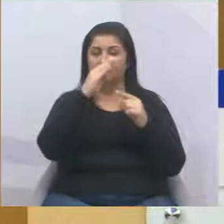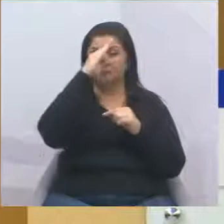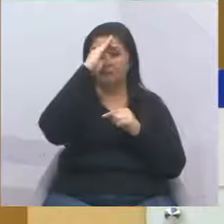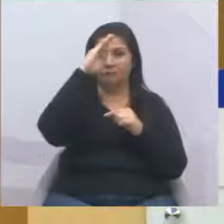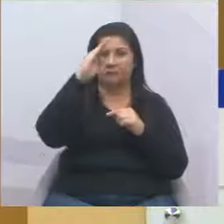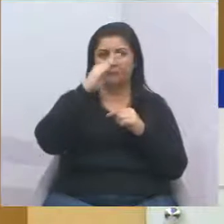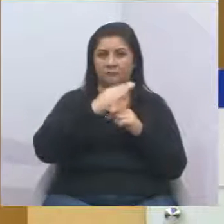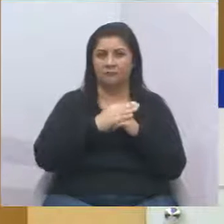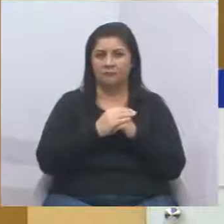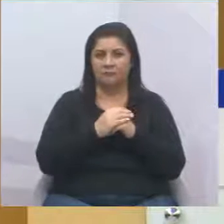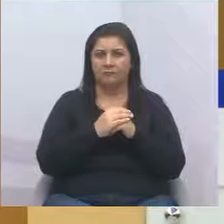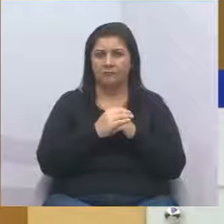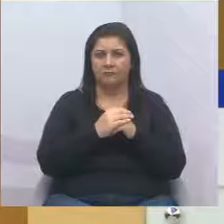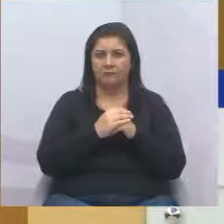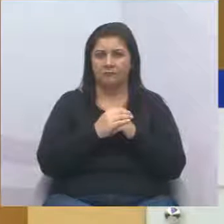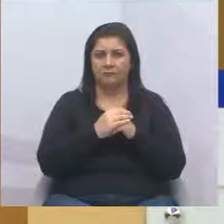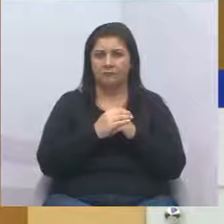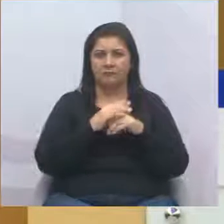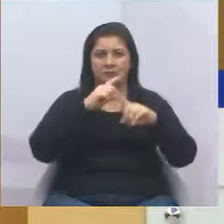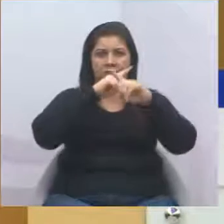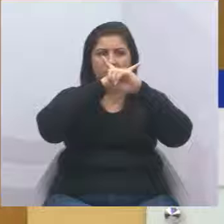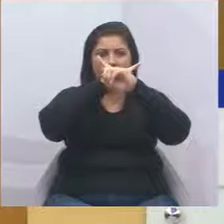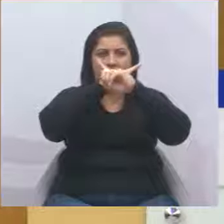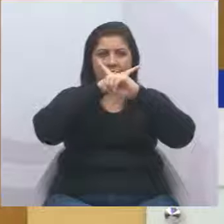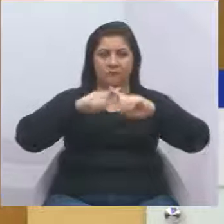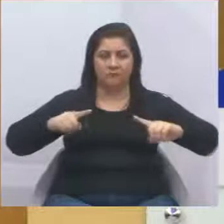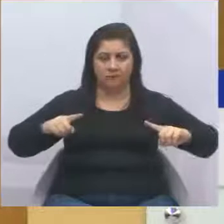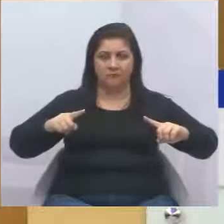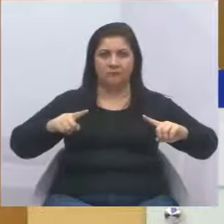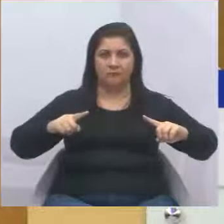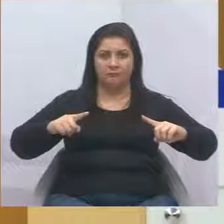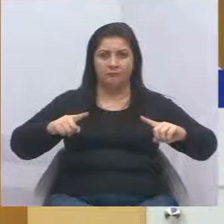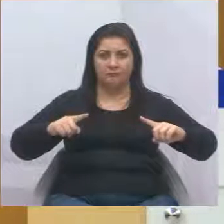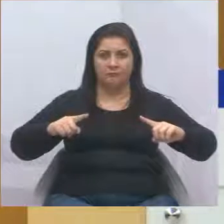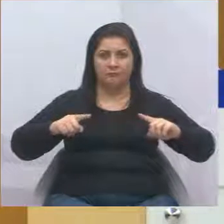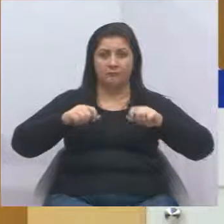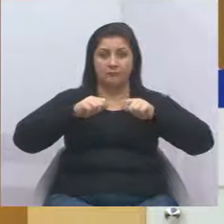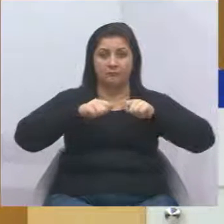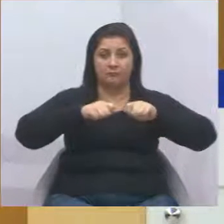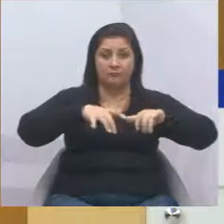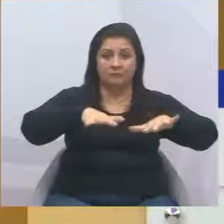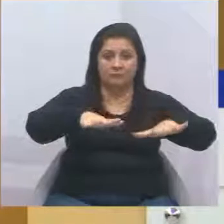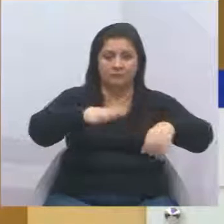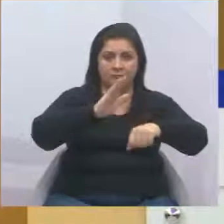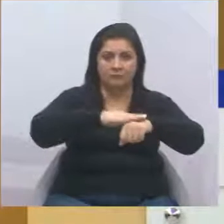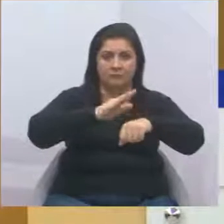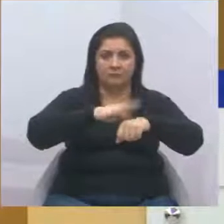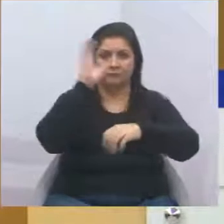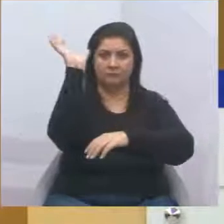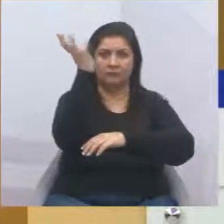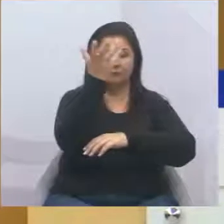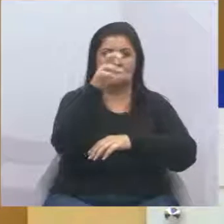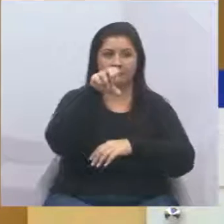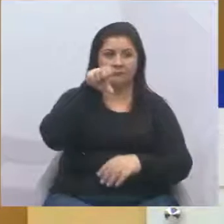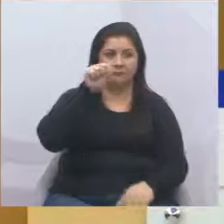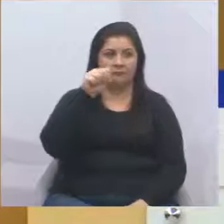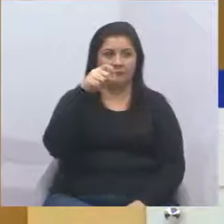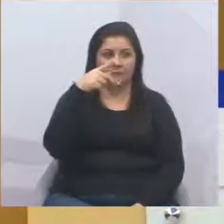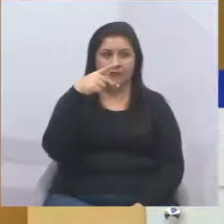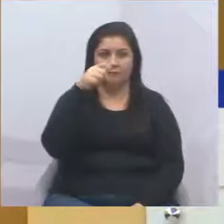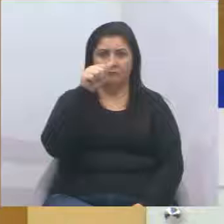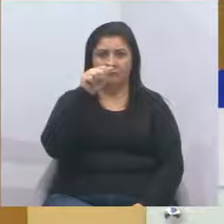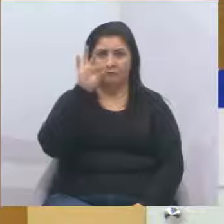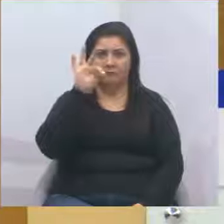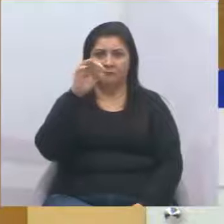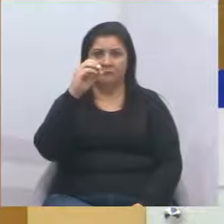principal o de proibir a expansão e o plantio de aves Spathodia, pelo motivo de se tratar